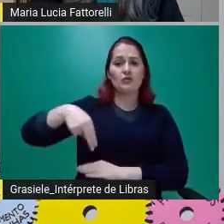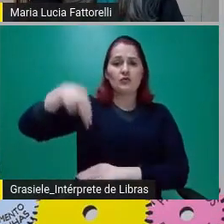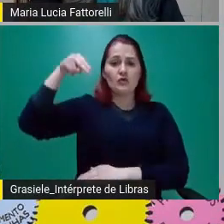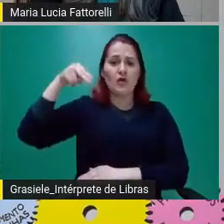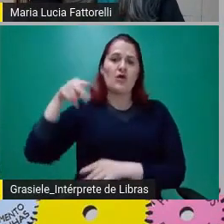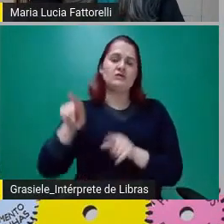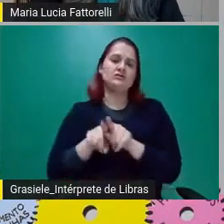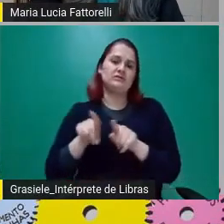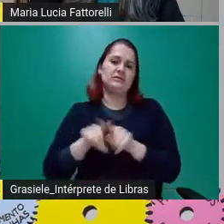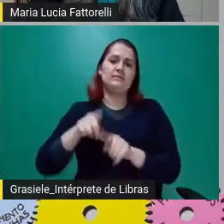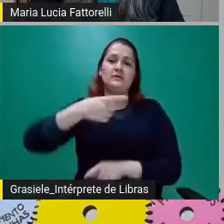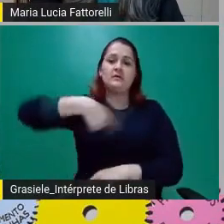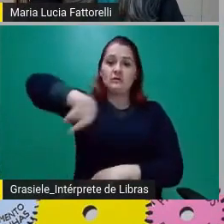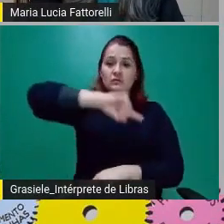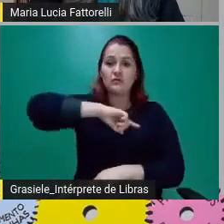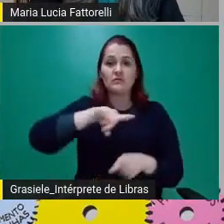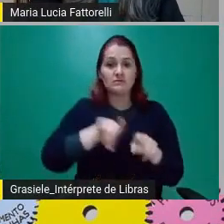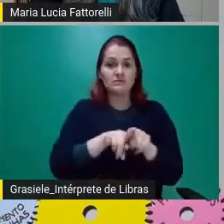Nós aqui estávamos